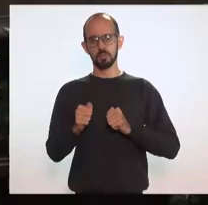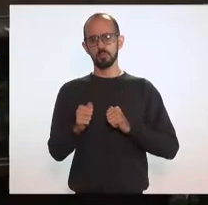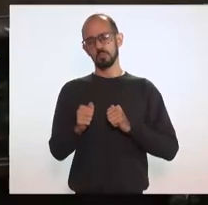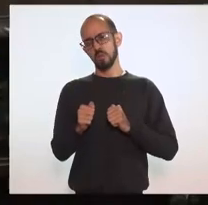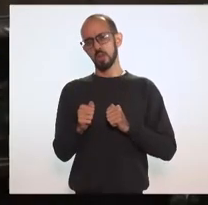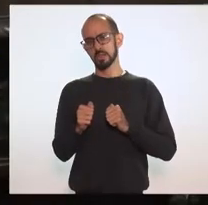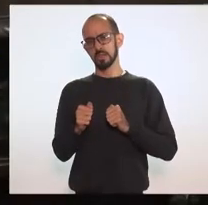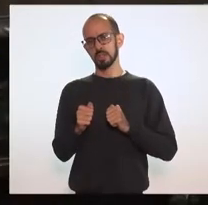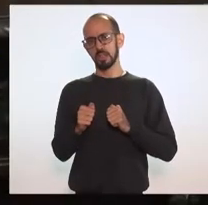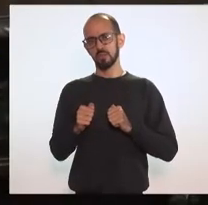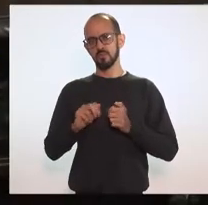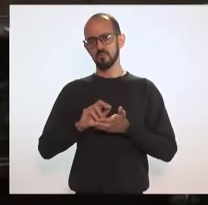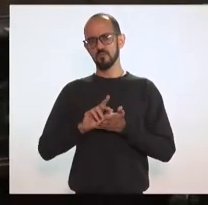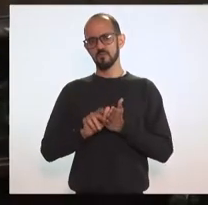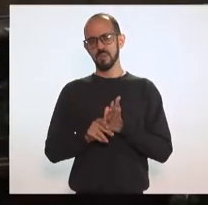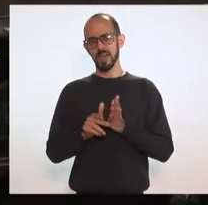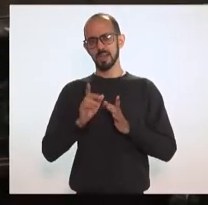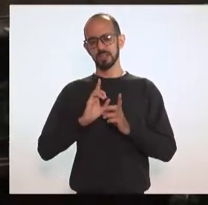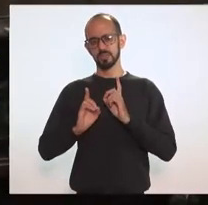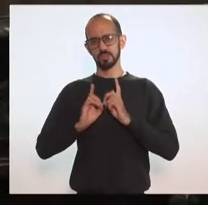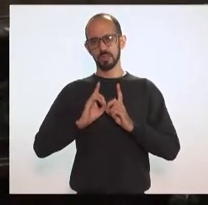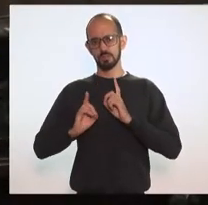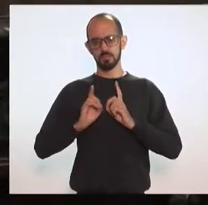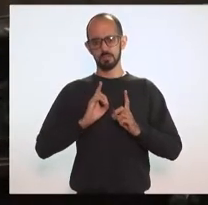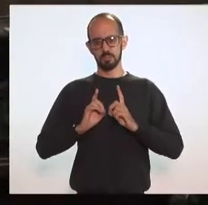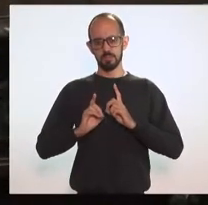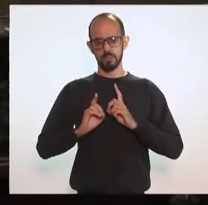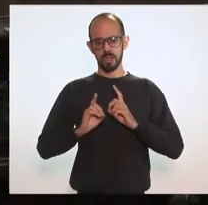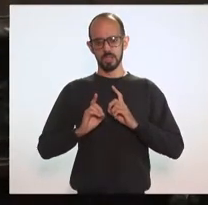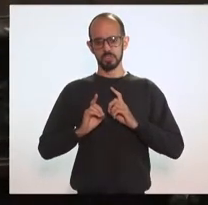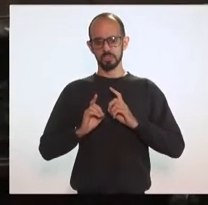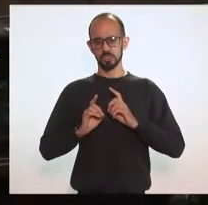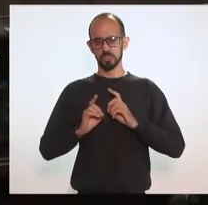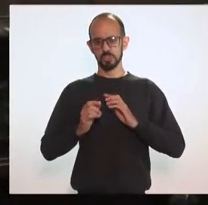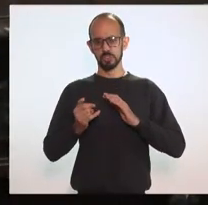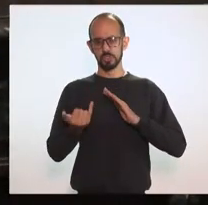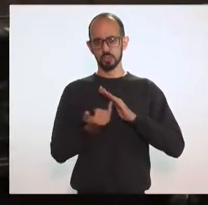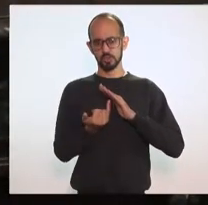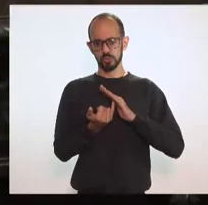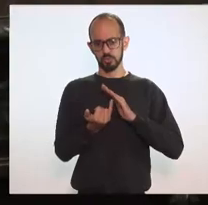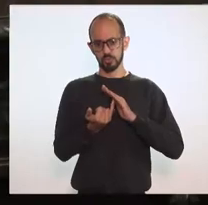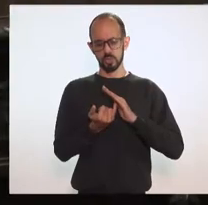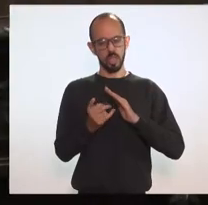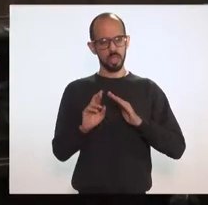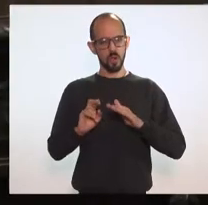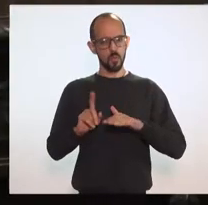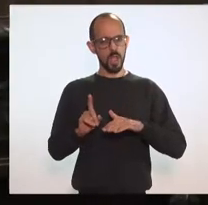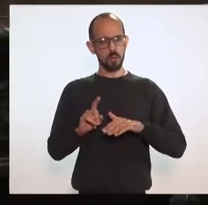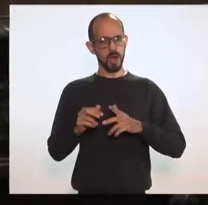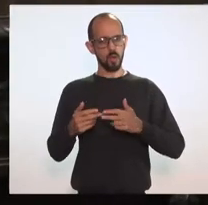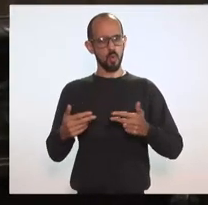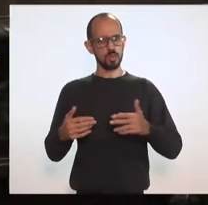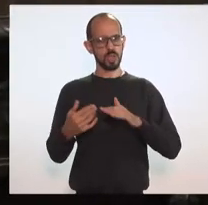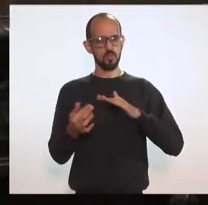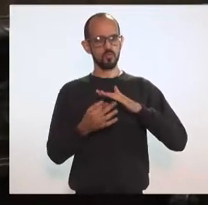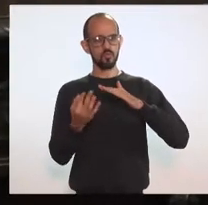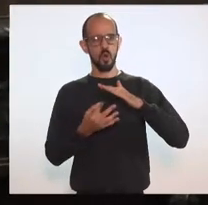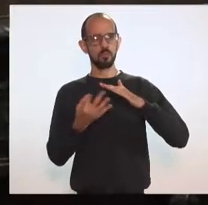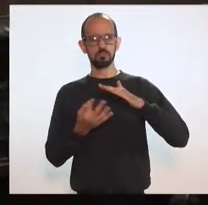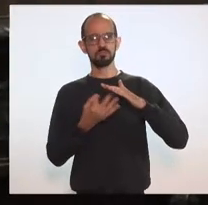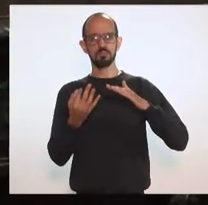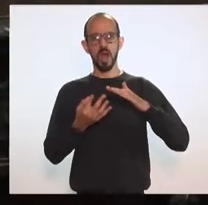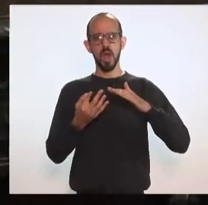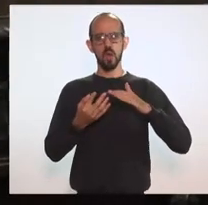de funções institucionais não foram conversas de botequim não foram conversas improvisadas não foram